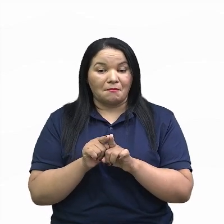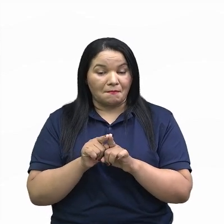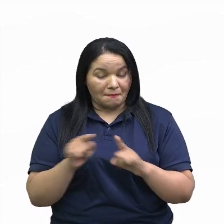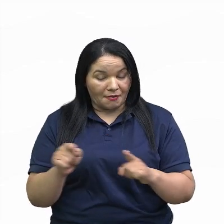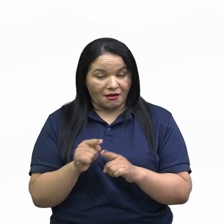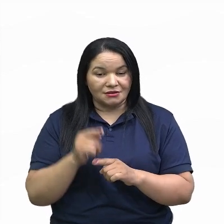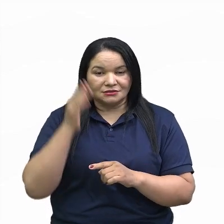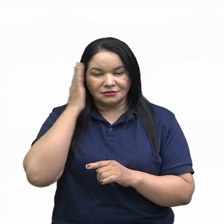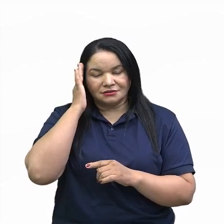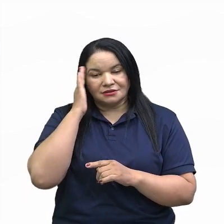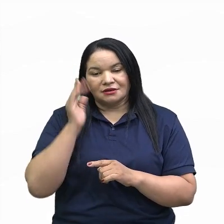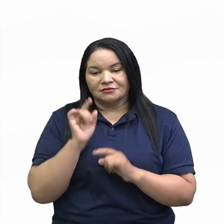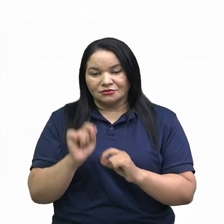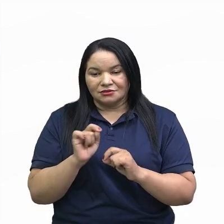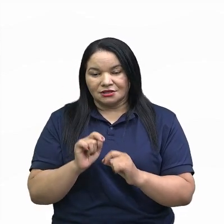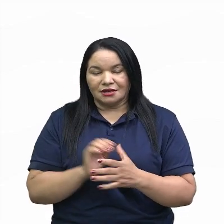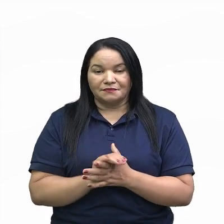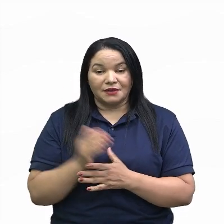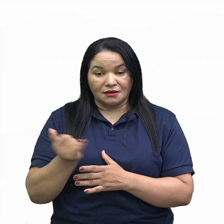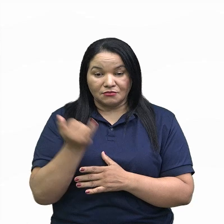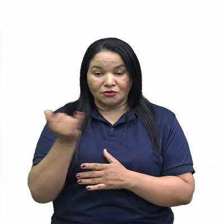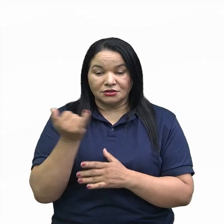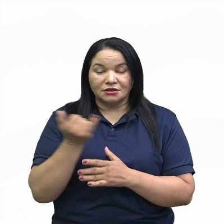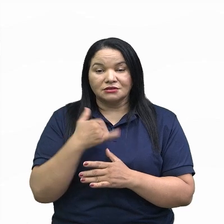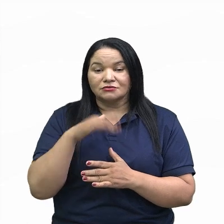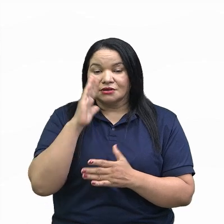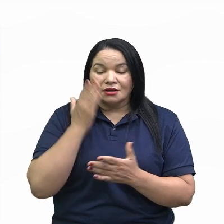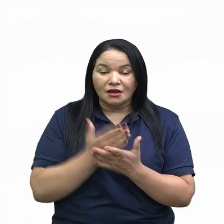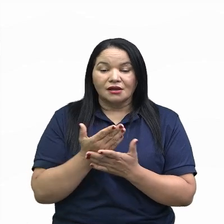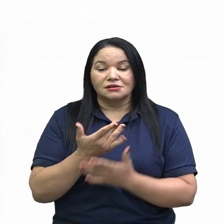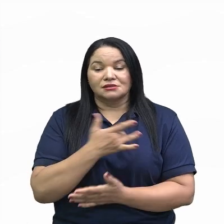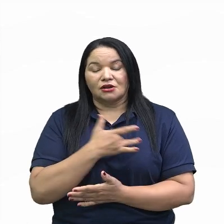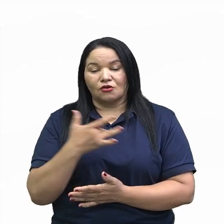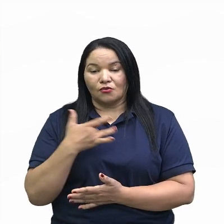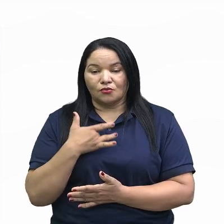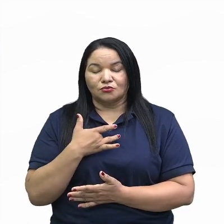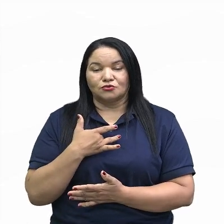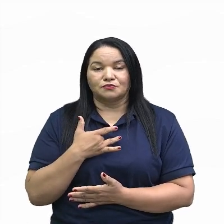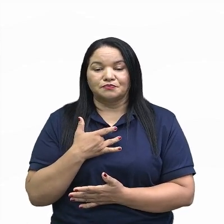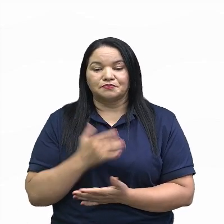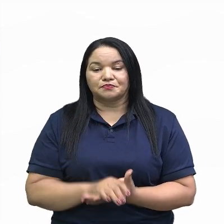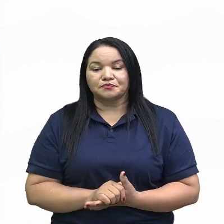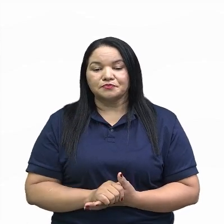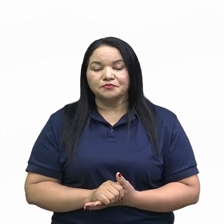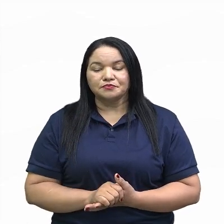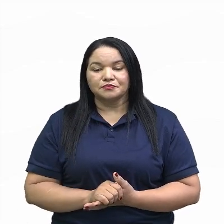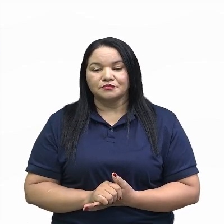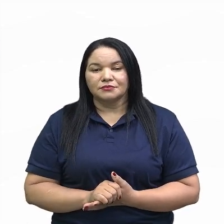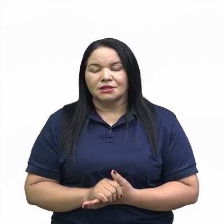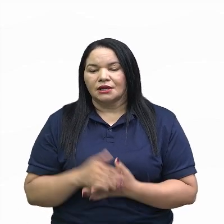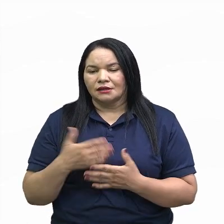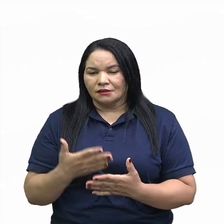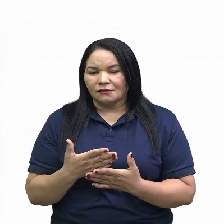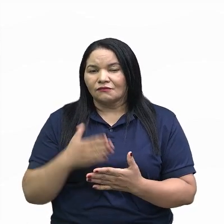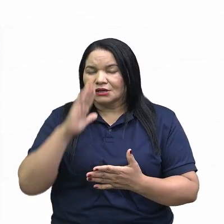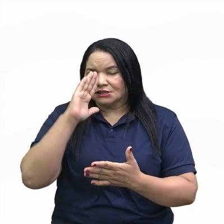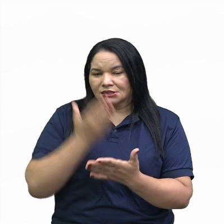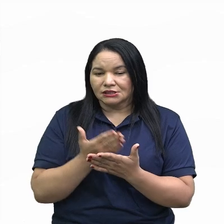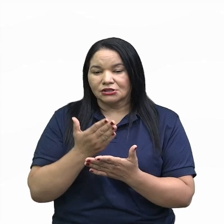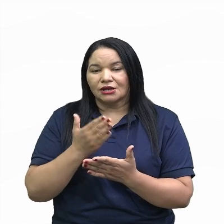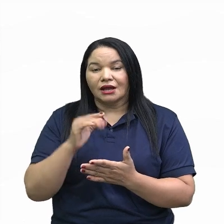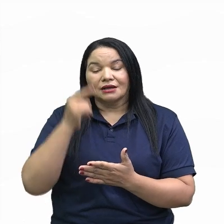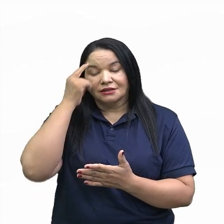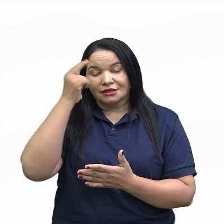sabe a importância das crenças na saúde humana. Então, percebo que essa crença aí, ou seja,